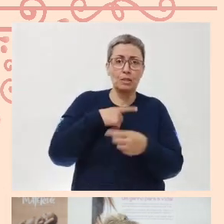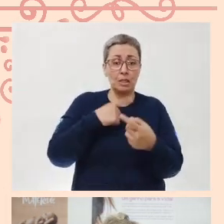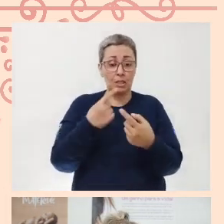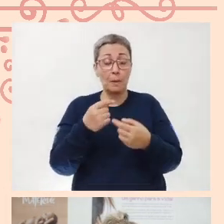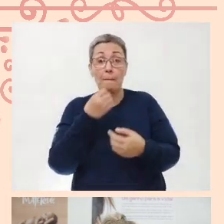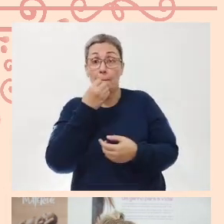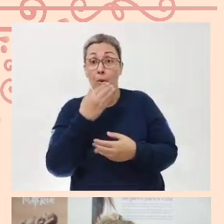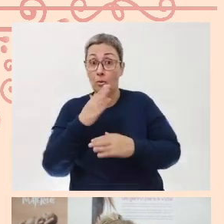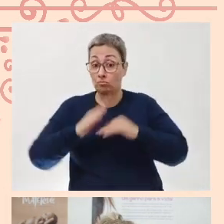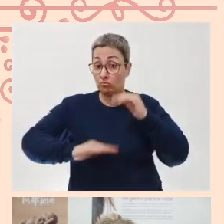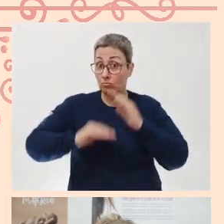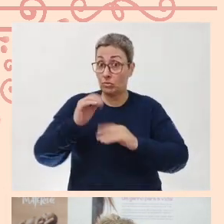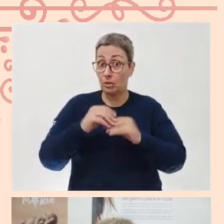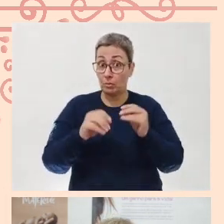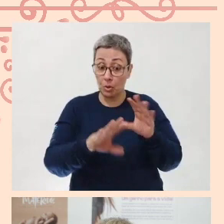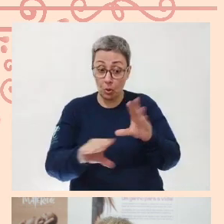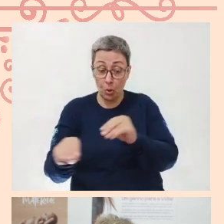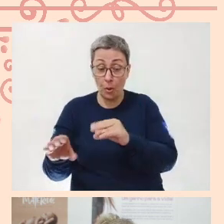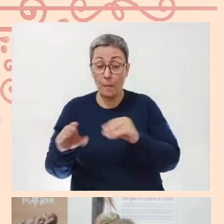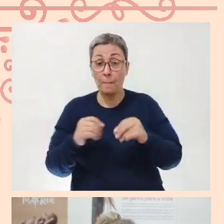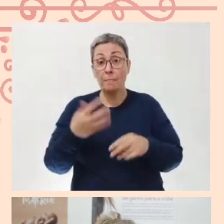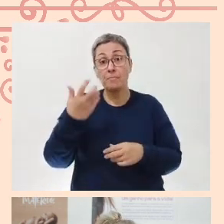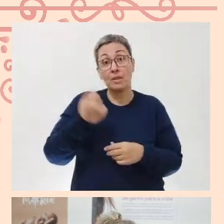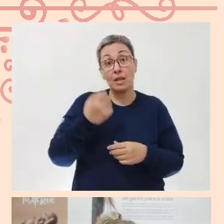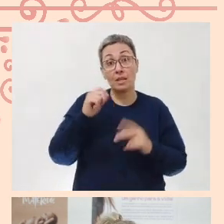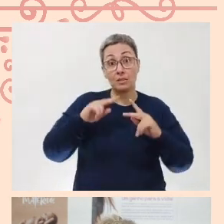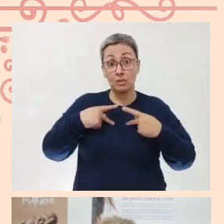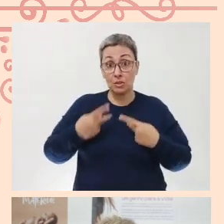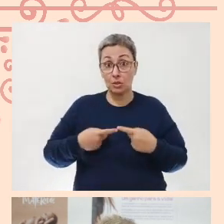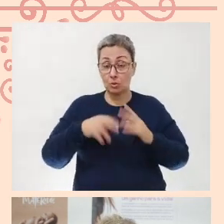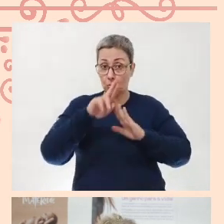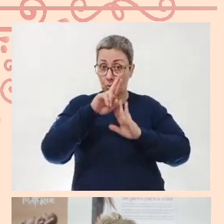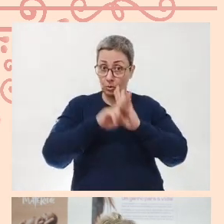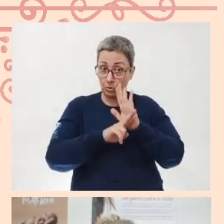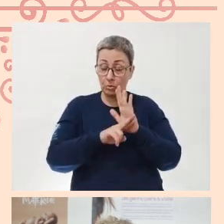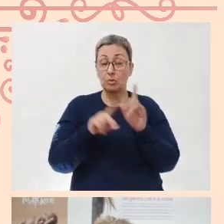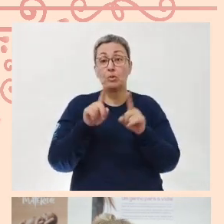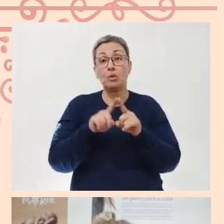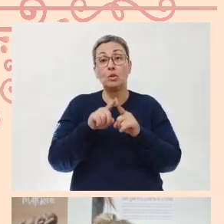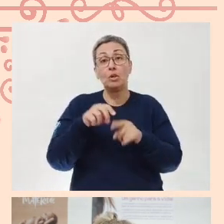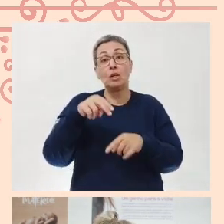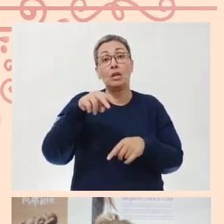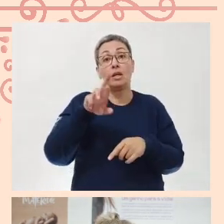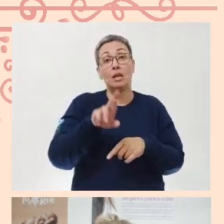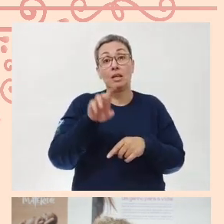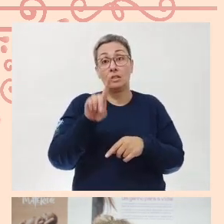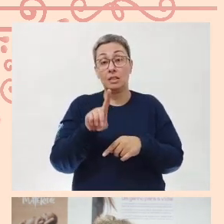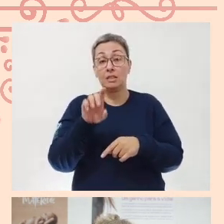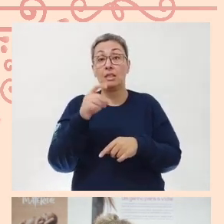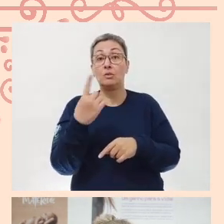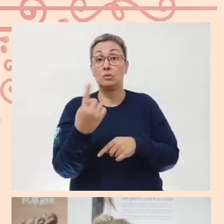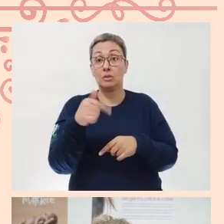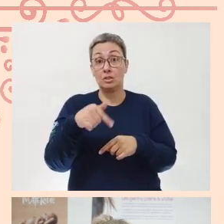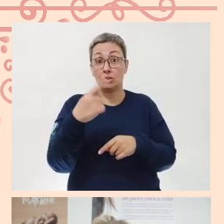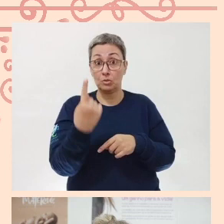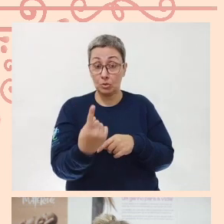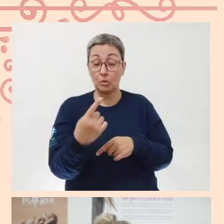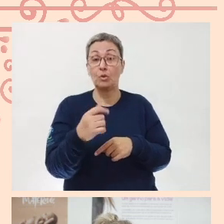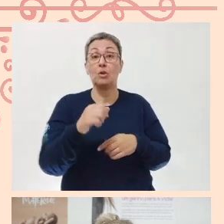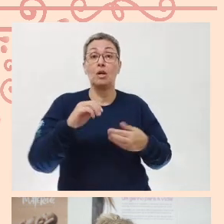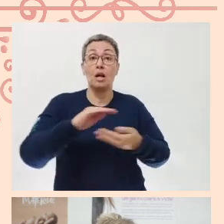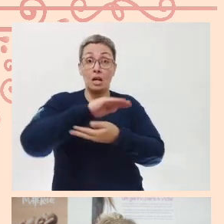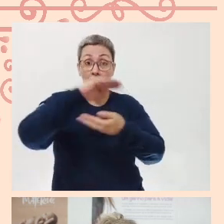das boas práticas de manipulação do leite humano, regulamentada através da RDC 171 da